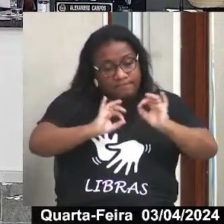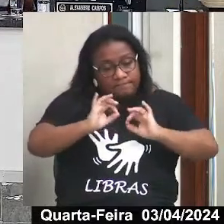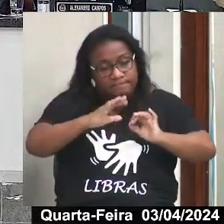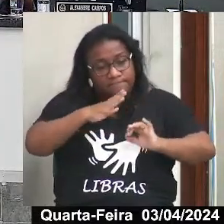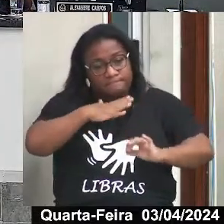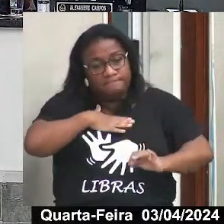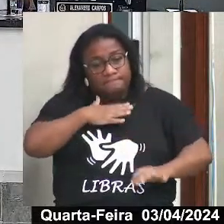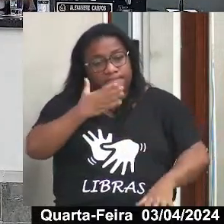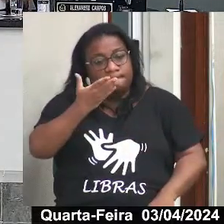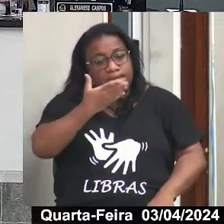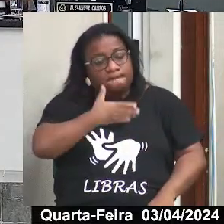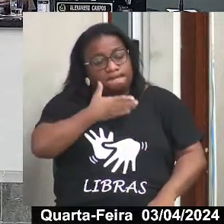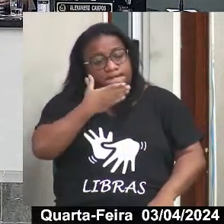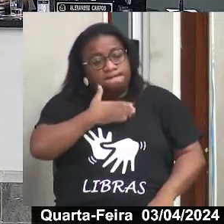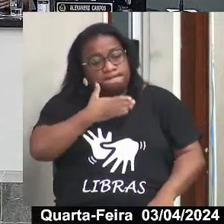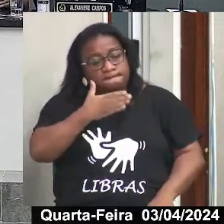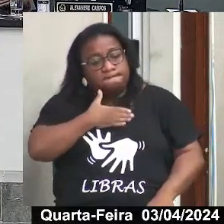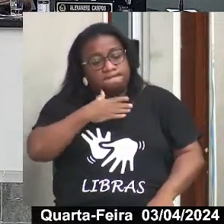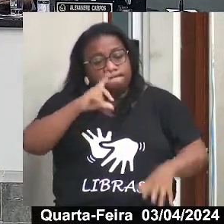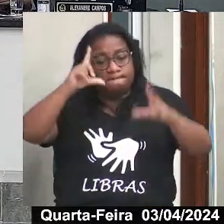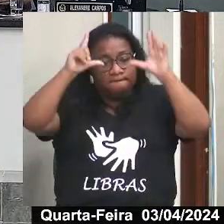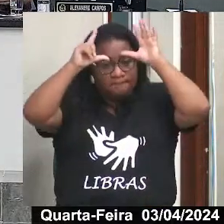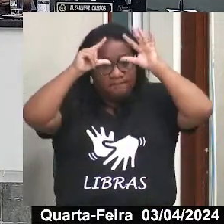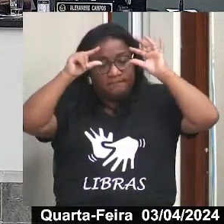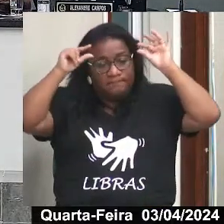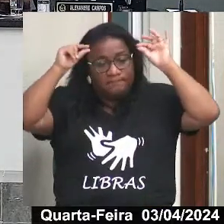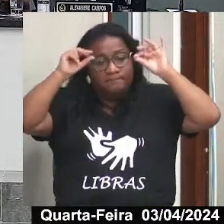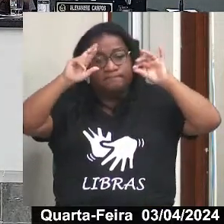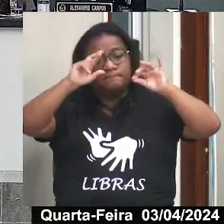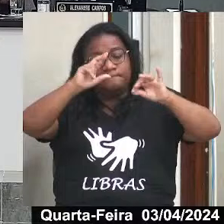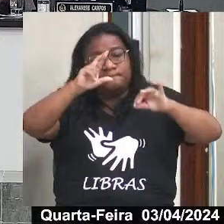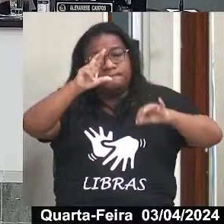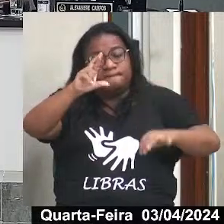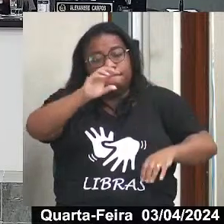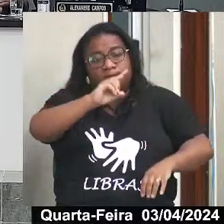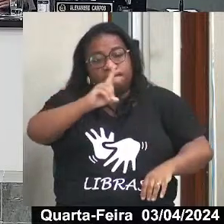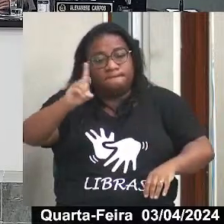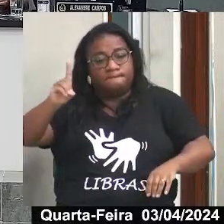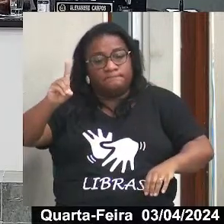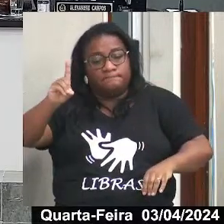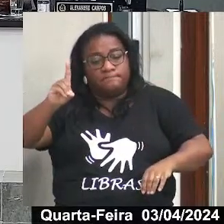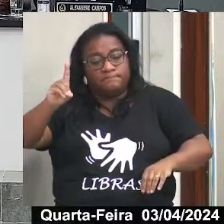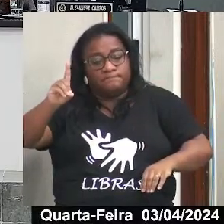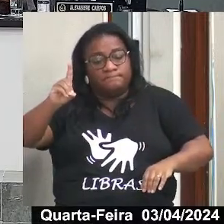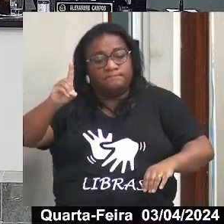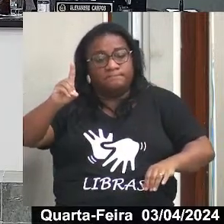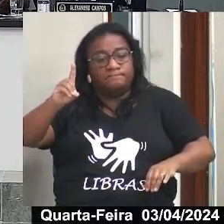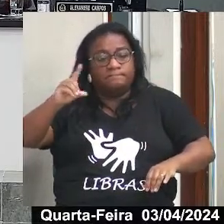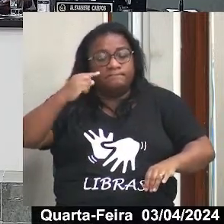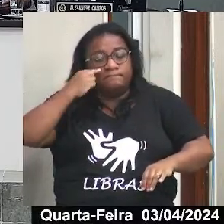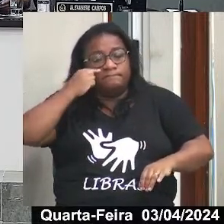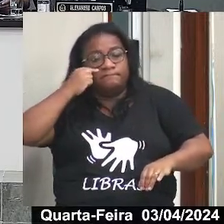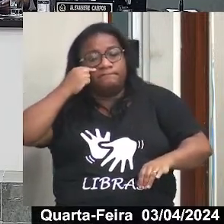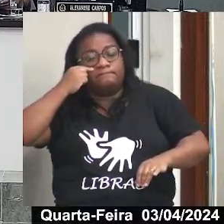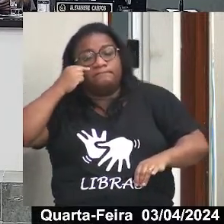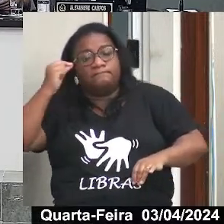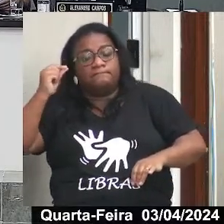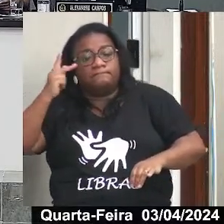organizado pelo meu amigo, nosso amigo, enfermeiro Rodney. Estará ali presente